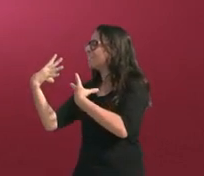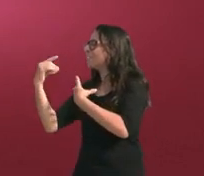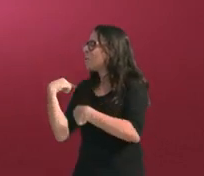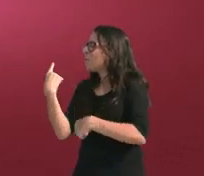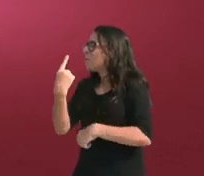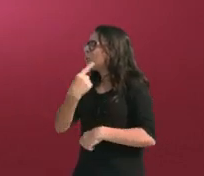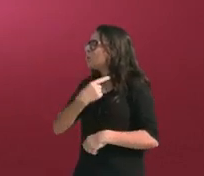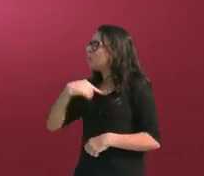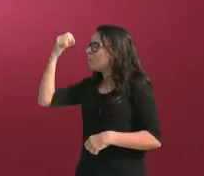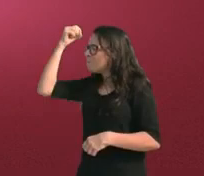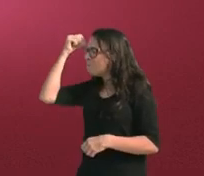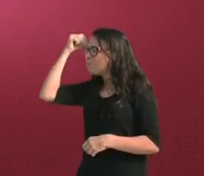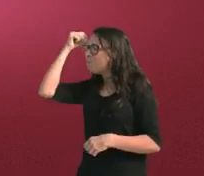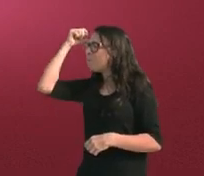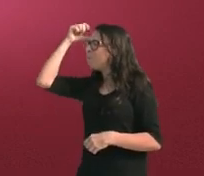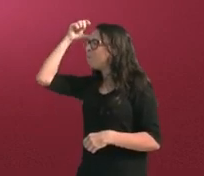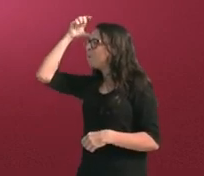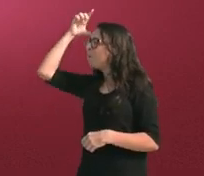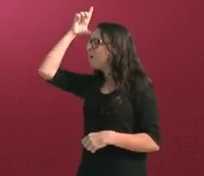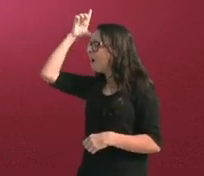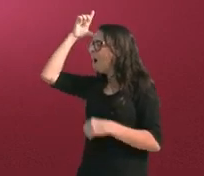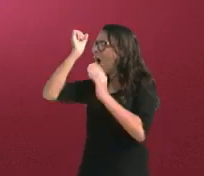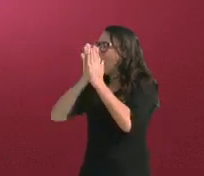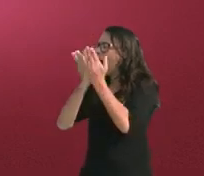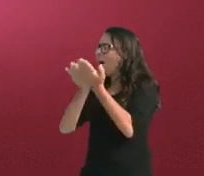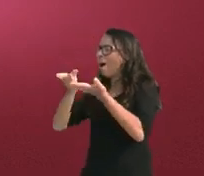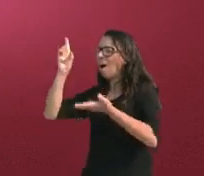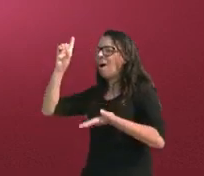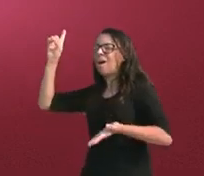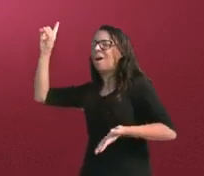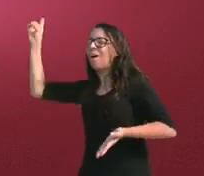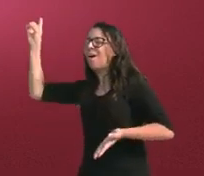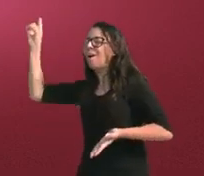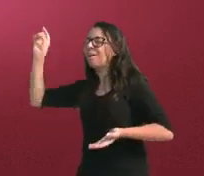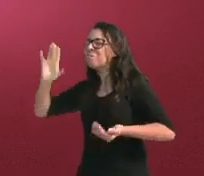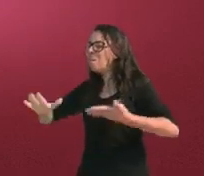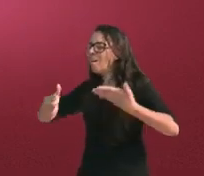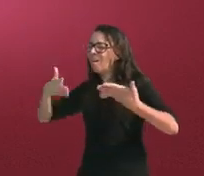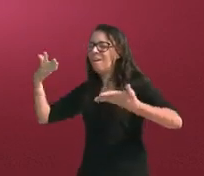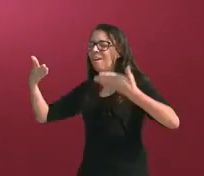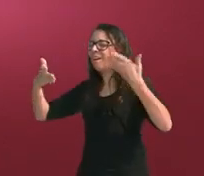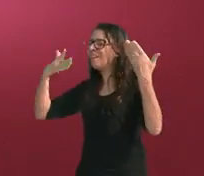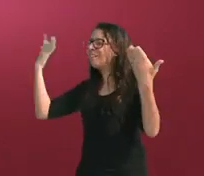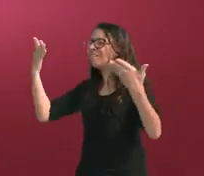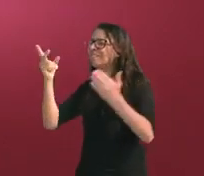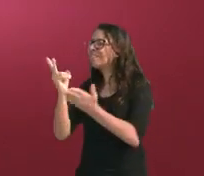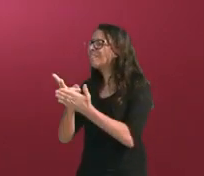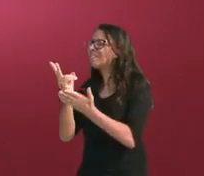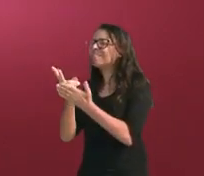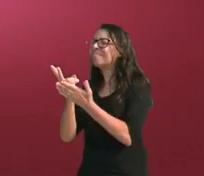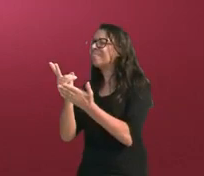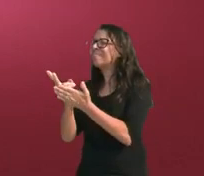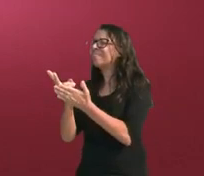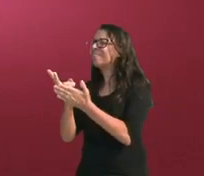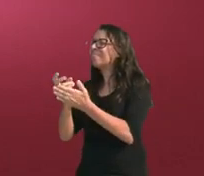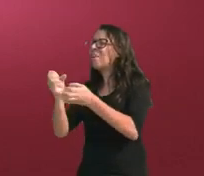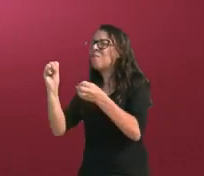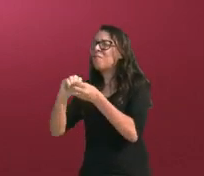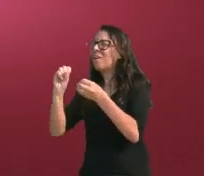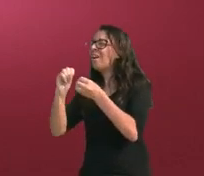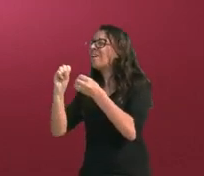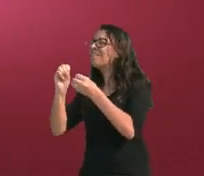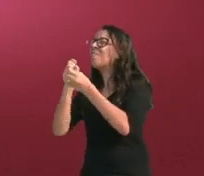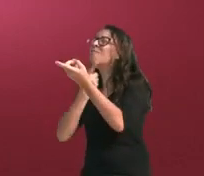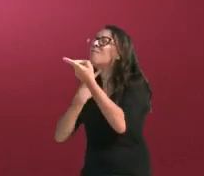Todo-Poderoso, a mim, aos ouvintes, aos irmãos, a realizarmos a